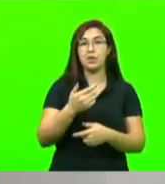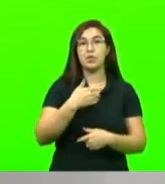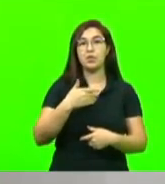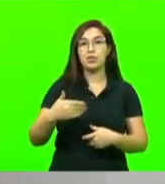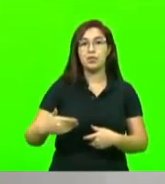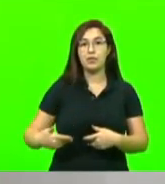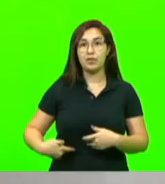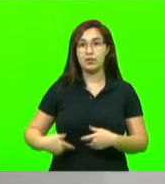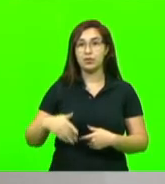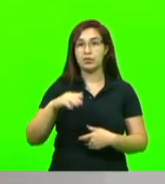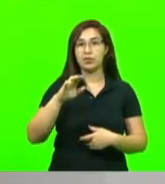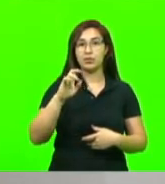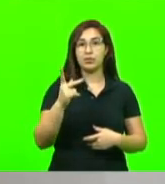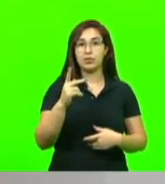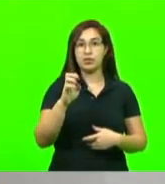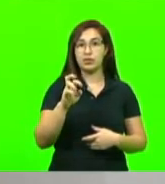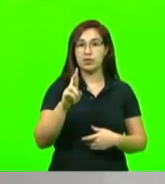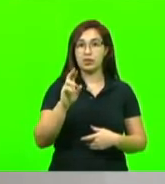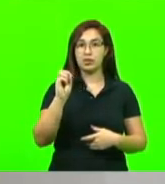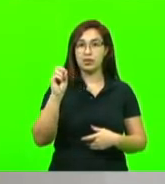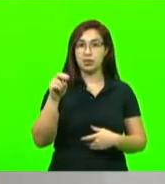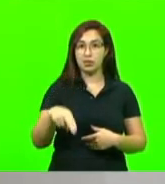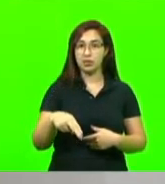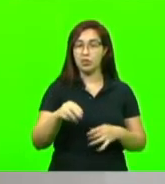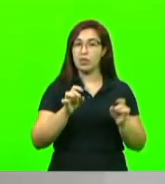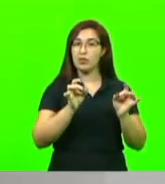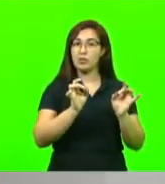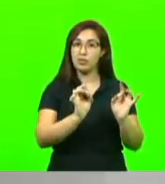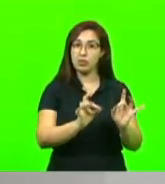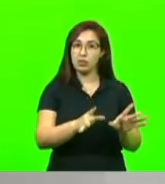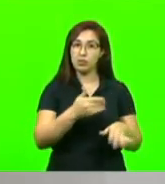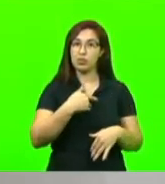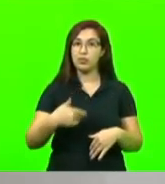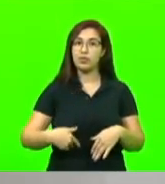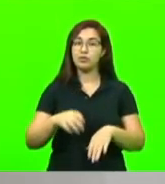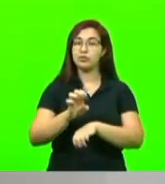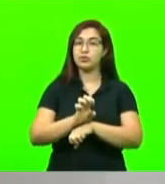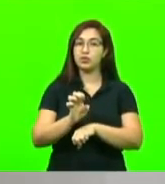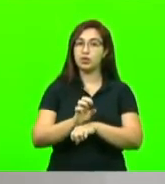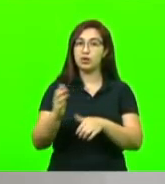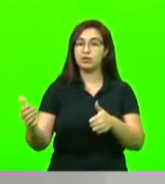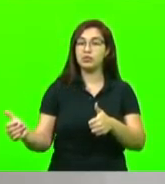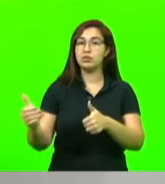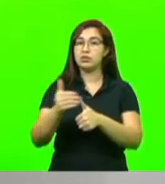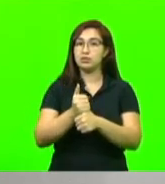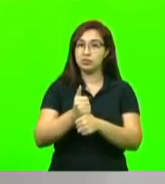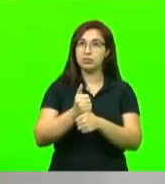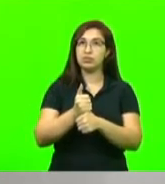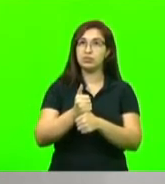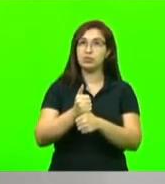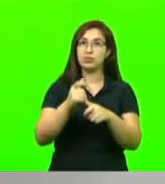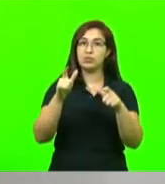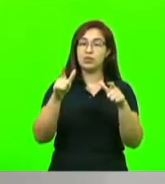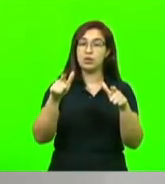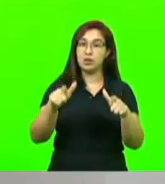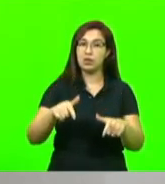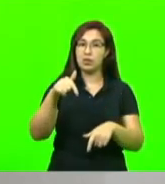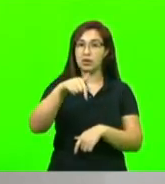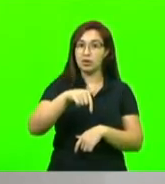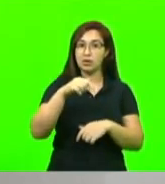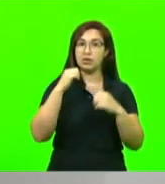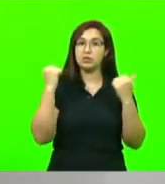Jordani deixa o governo do Estado e assume o posto dele aqui na Assembleia. Então,